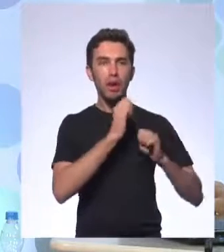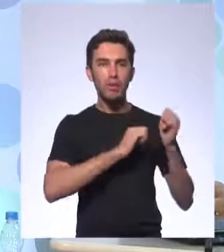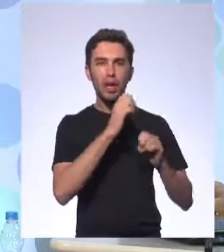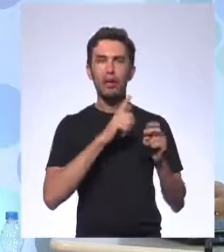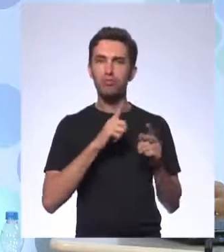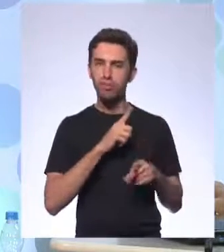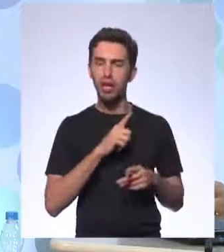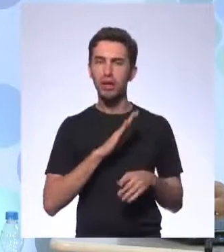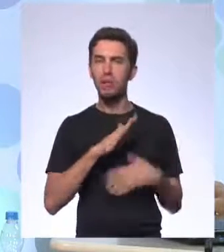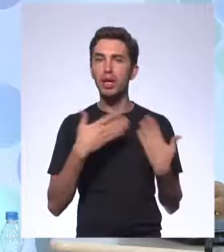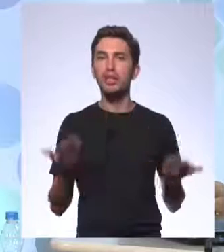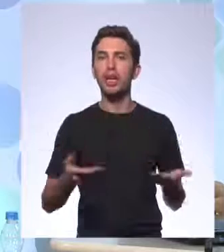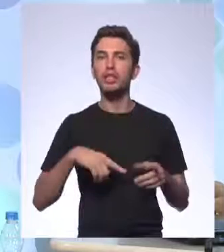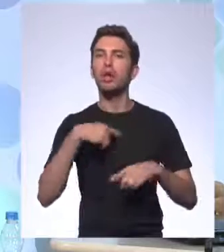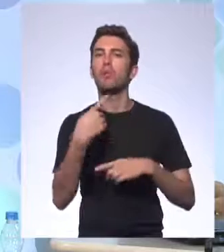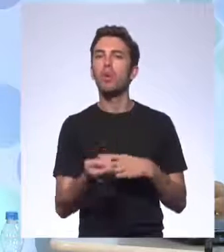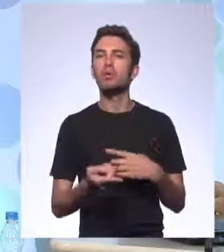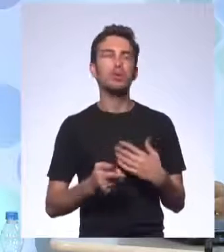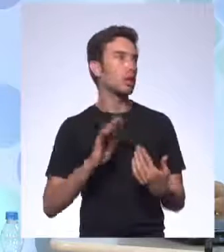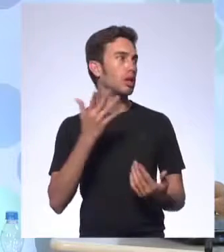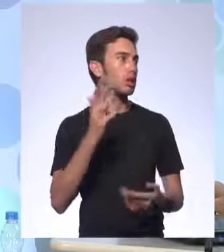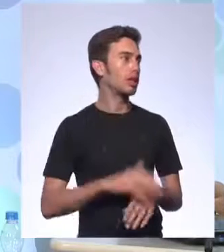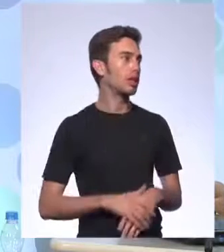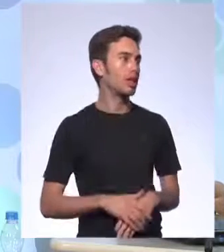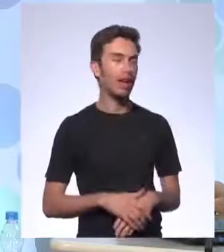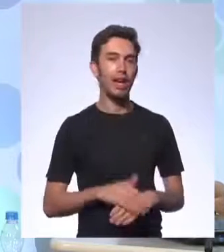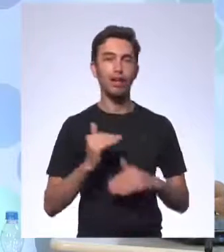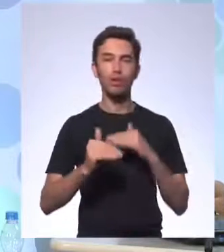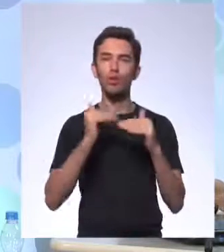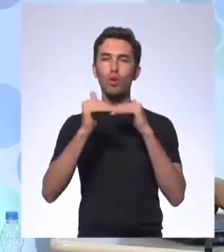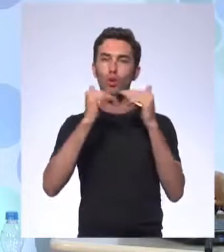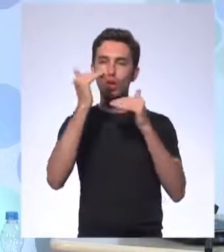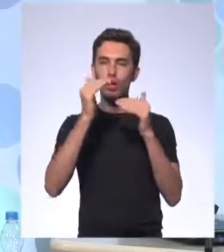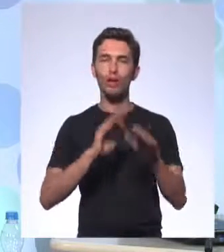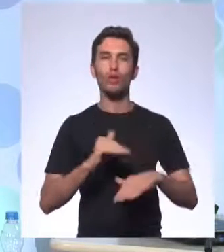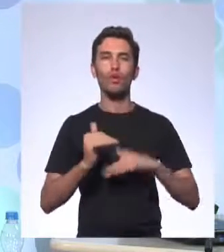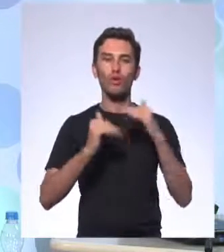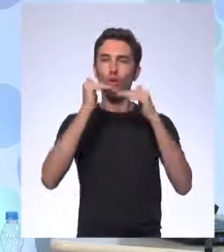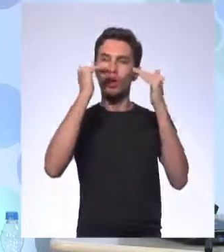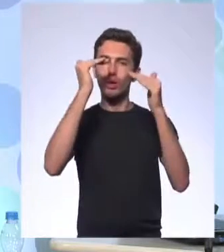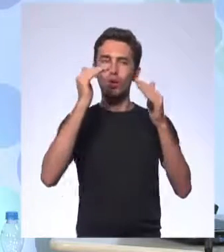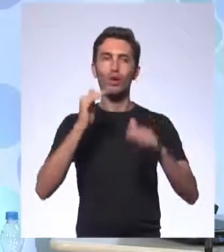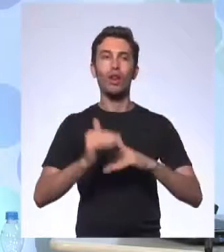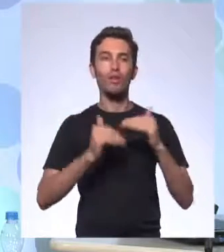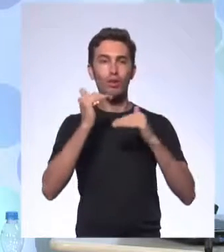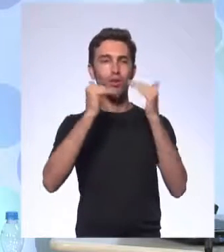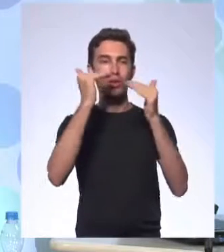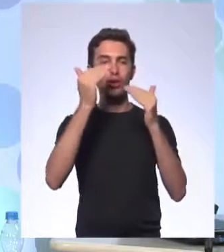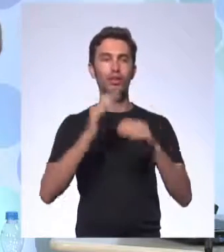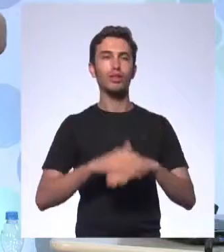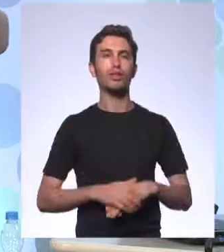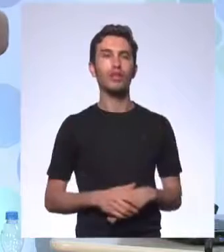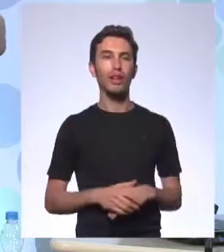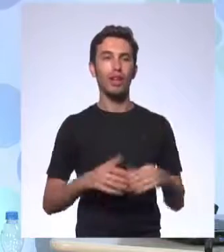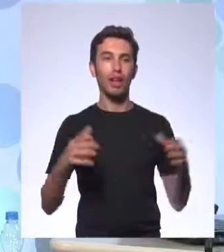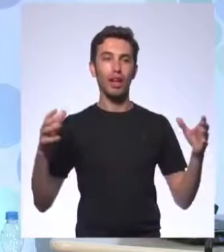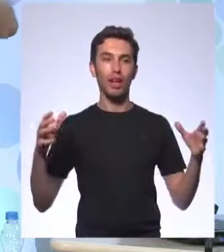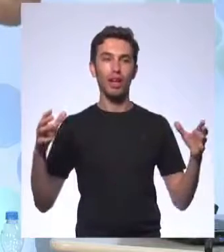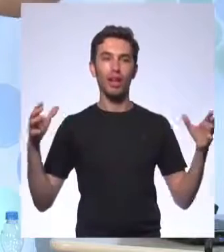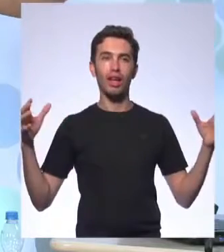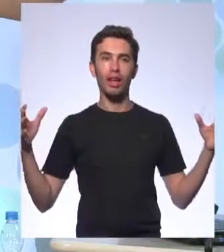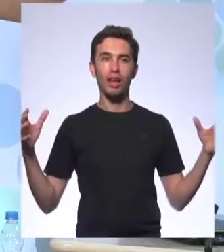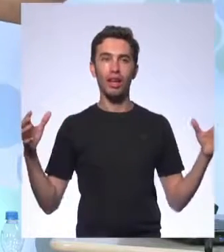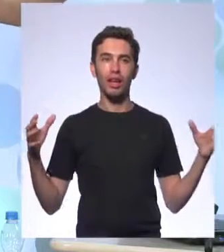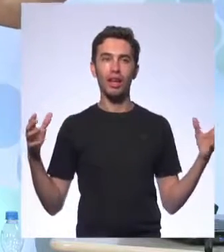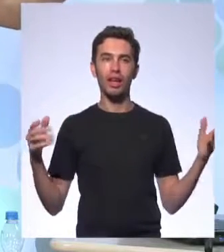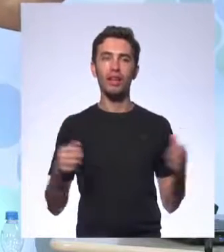vem depois? Né? Vem a vida delas, mas e depois? E depois? Elas vão evoluindo, elas vão evoluindo, elas vão evoluindo, né? Olha como eu estou fazendo. Ó. Elas vão, né?